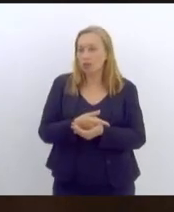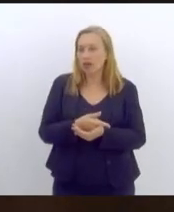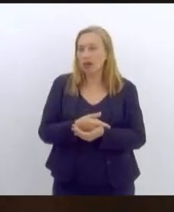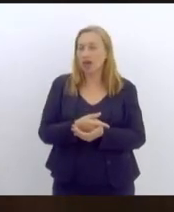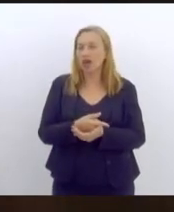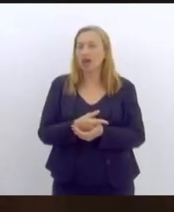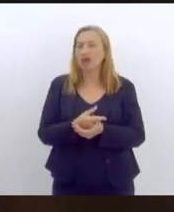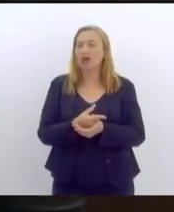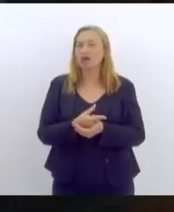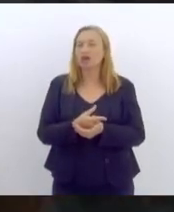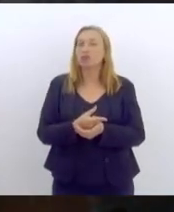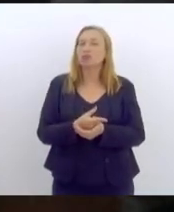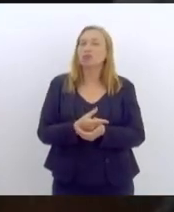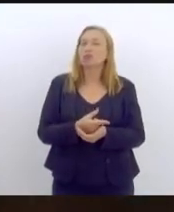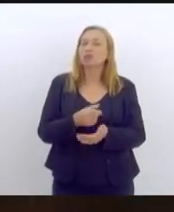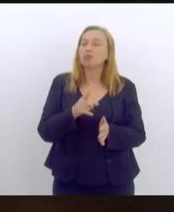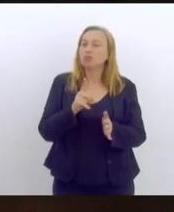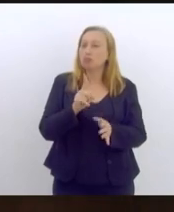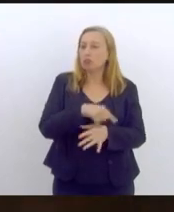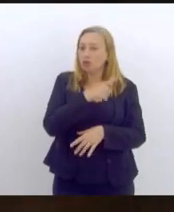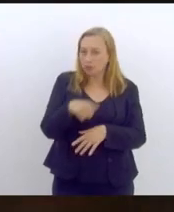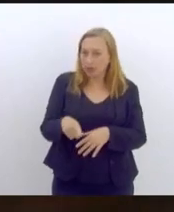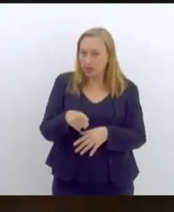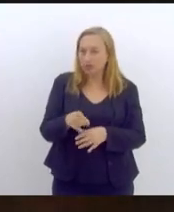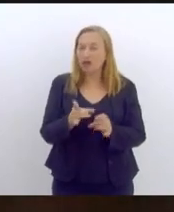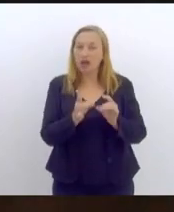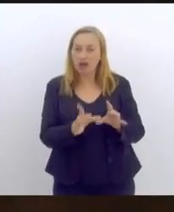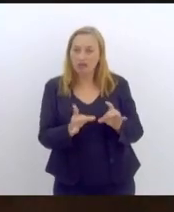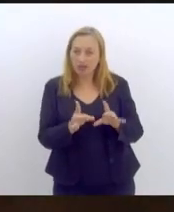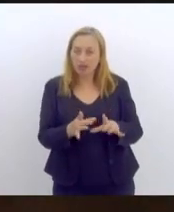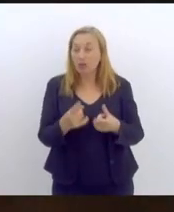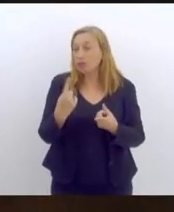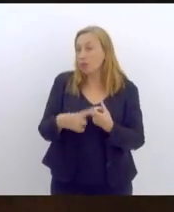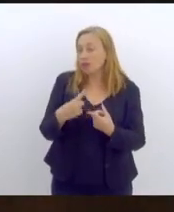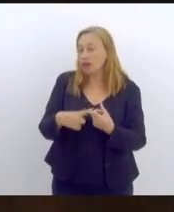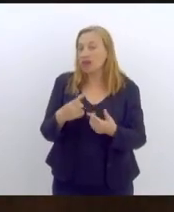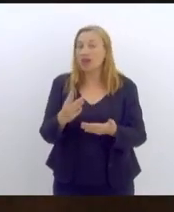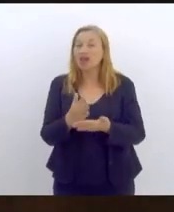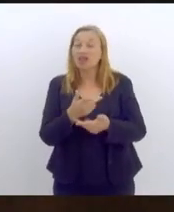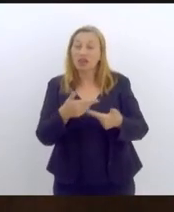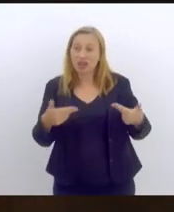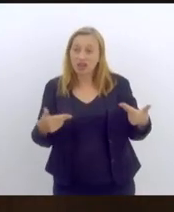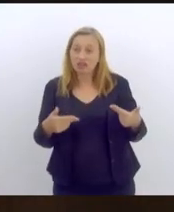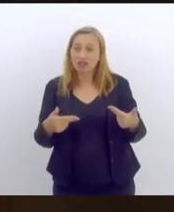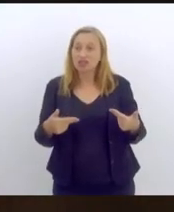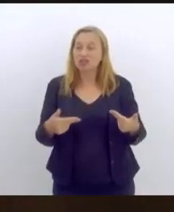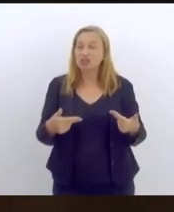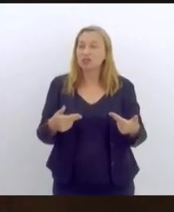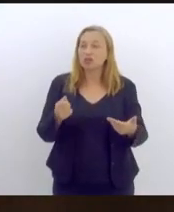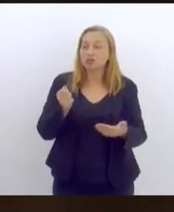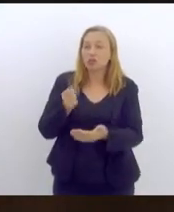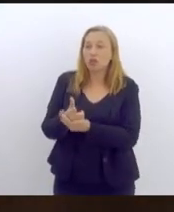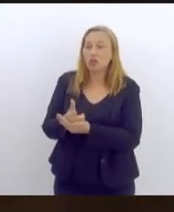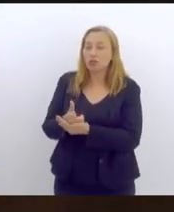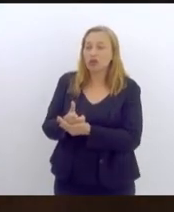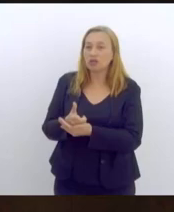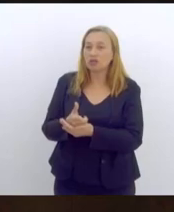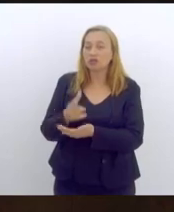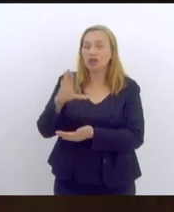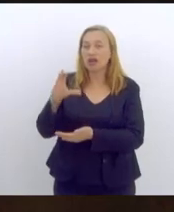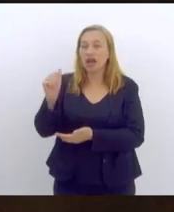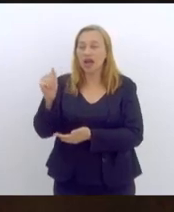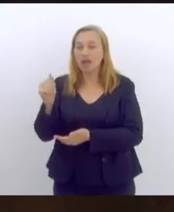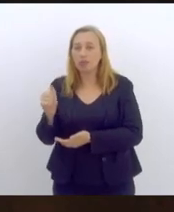derretidos, proibindo a comercialização. Porque muitas das vezes estão comprando aí cabo aí da Supervia e o